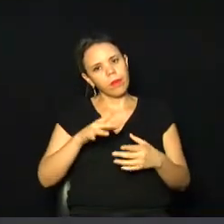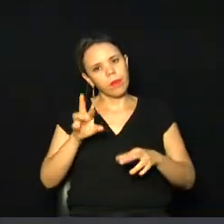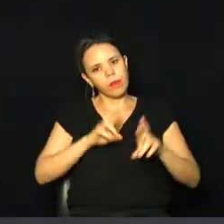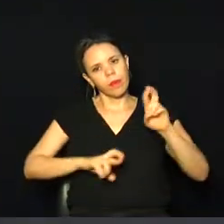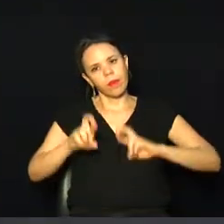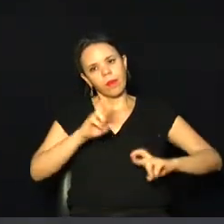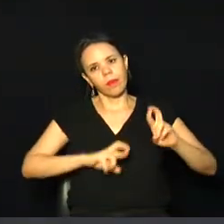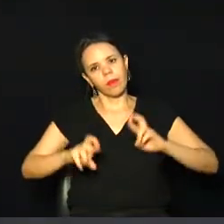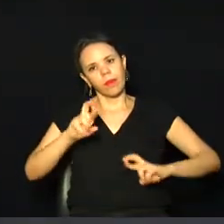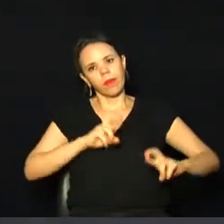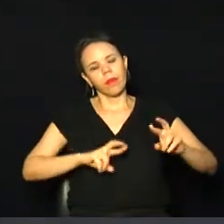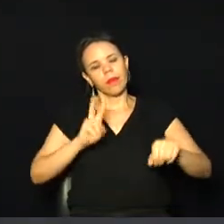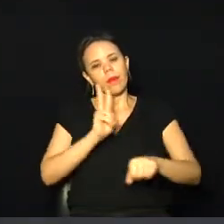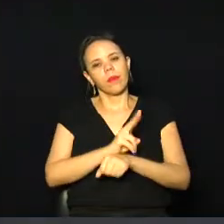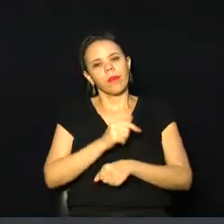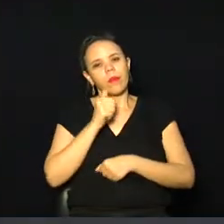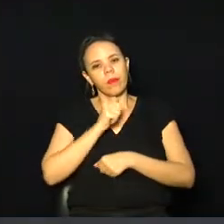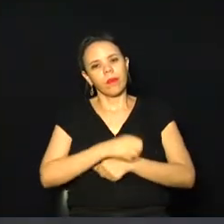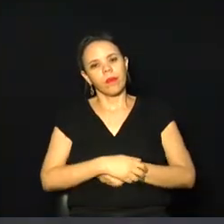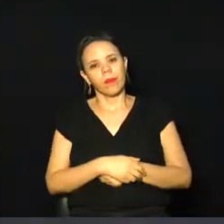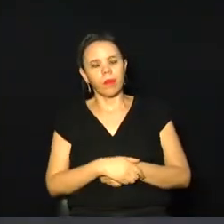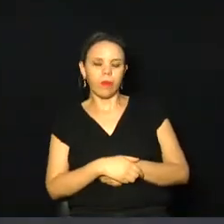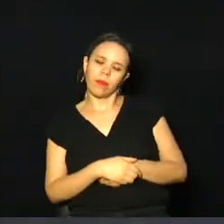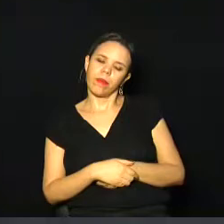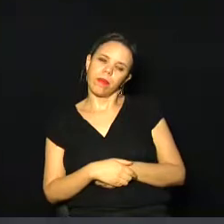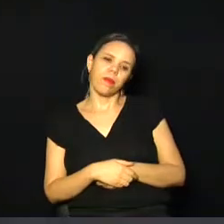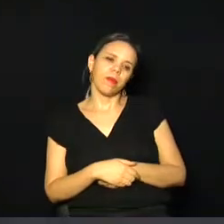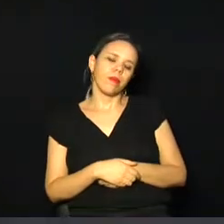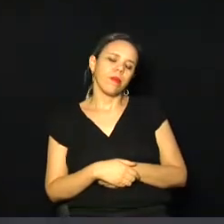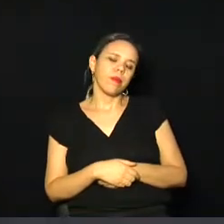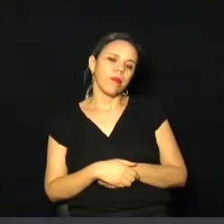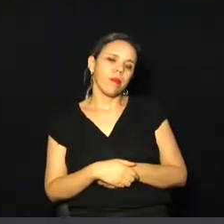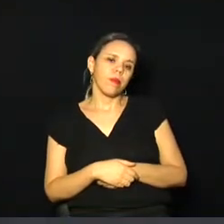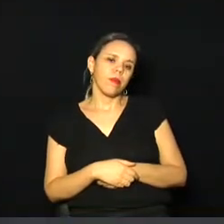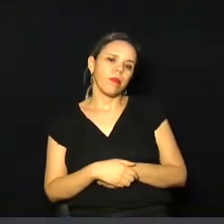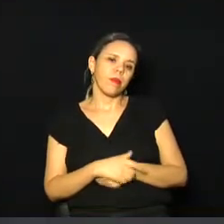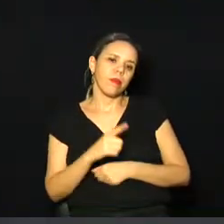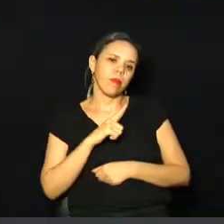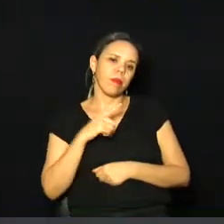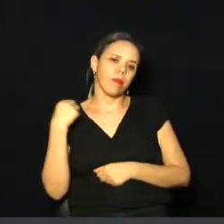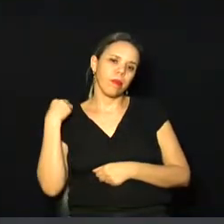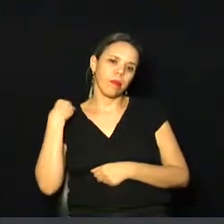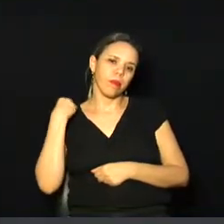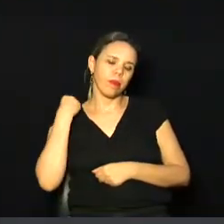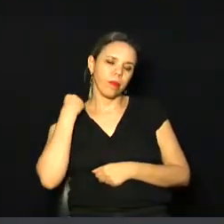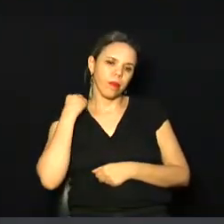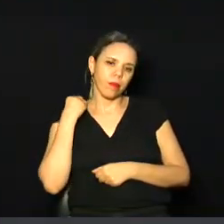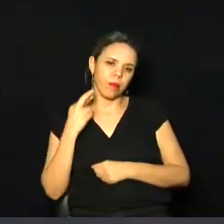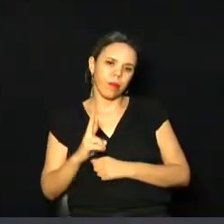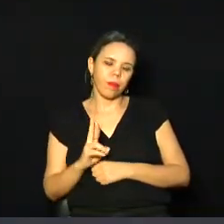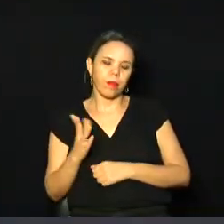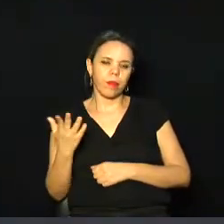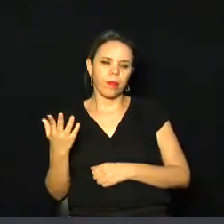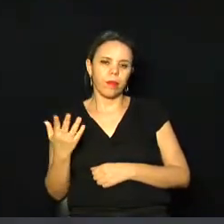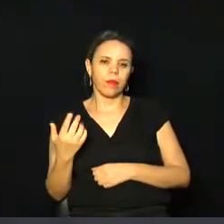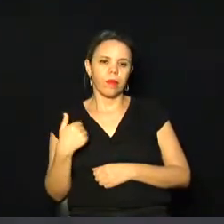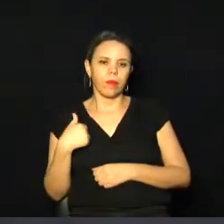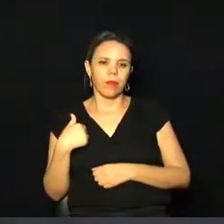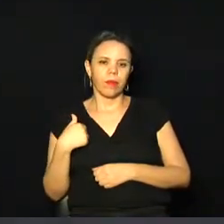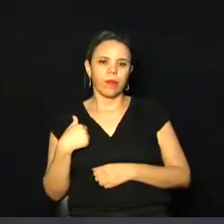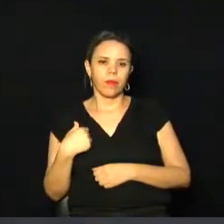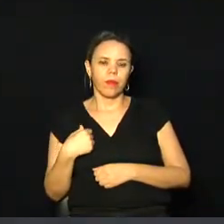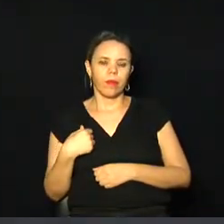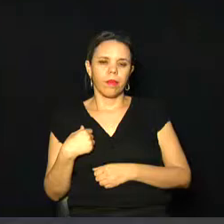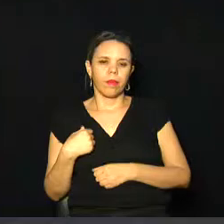exames, cuidam dessa mulher. E, além disso, temos aqui doutor, me corrija se eu estiver errada,